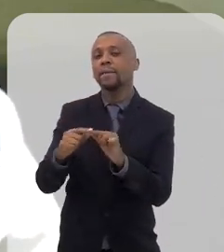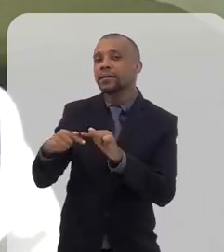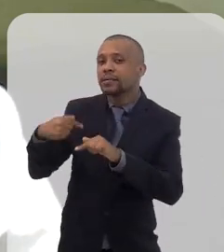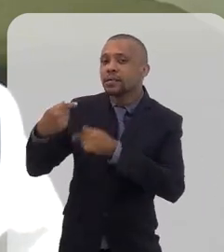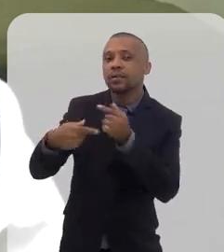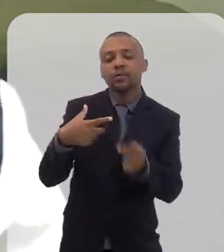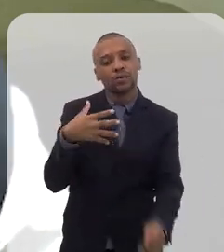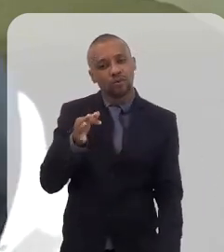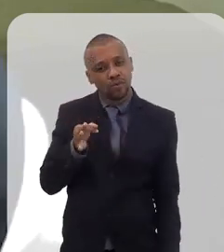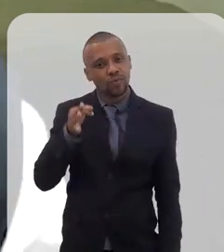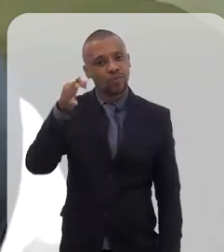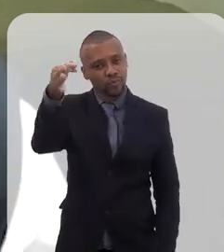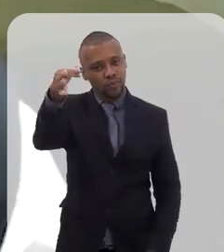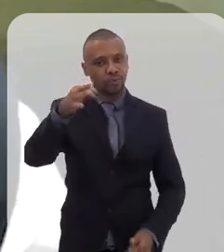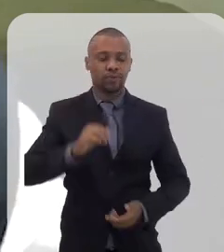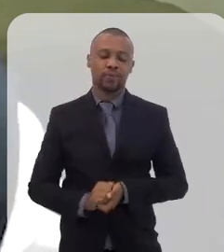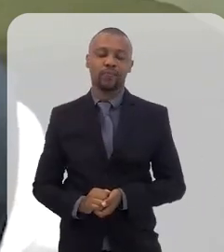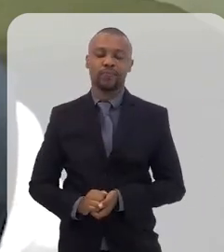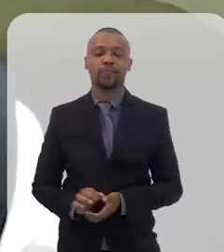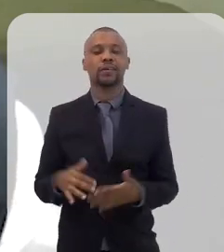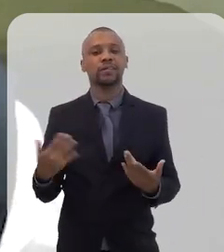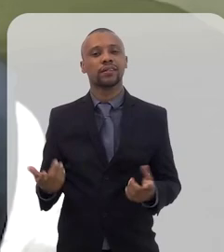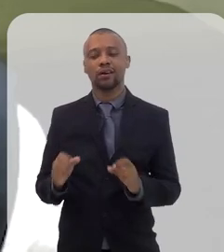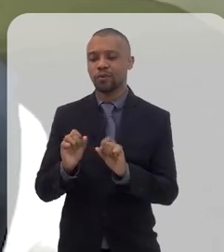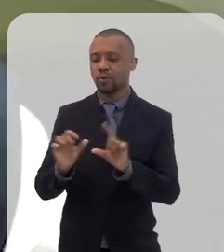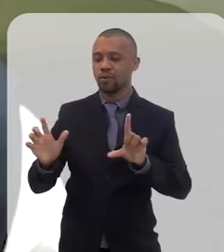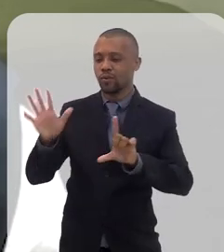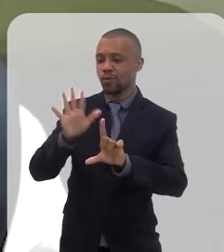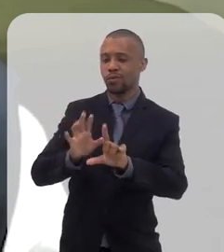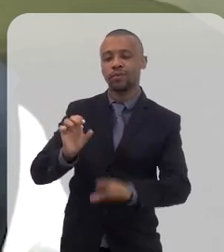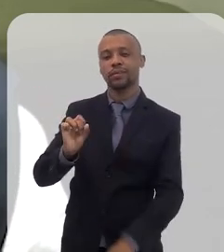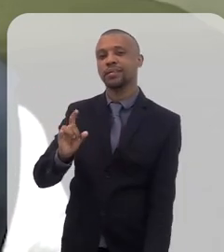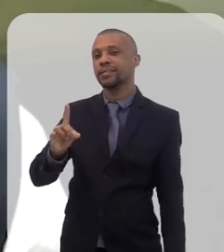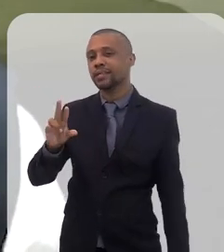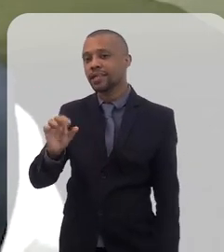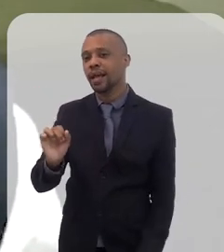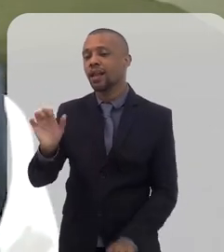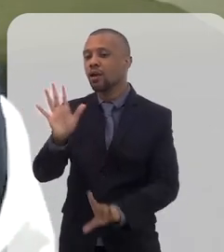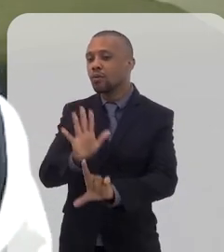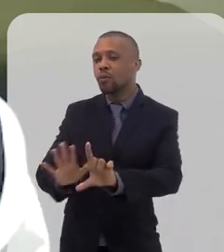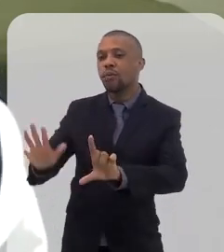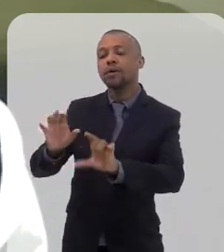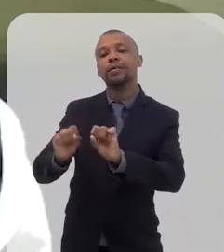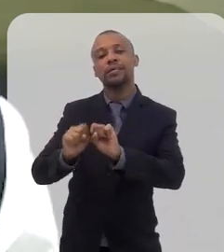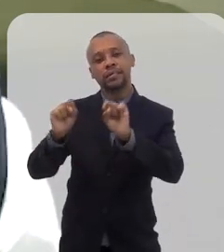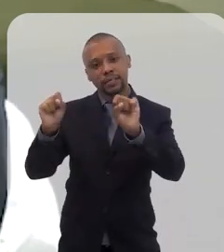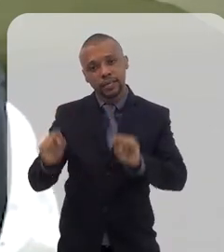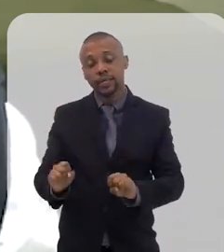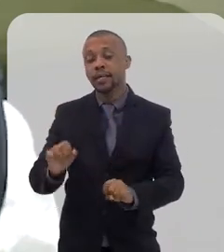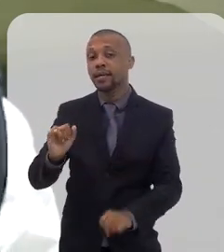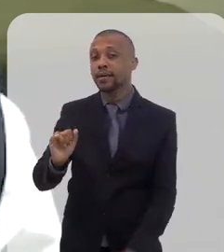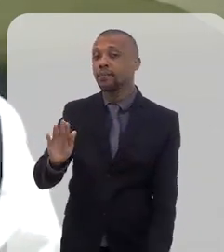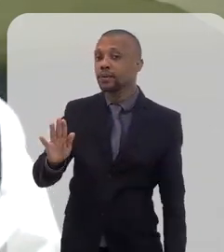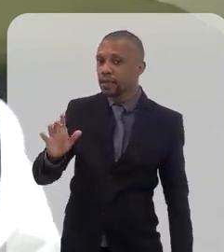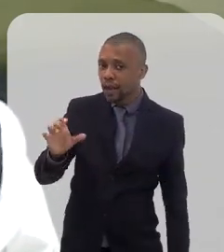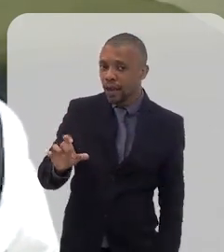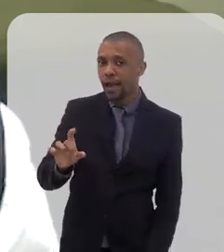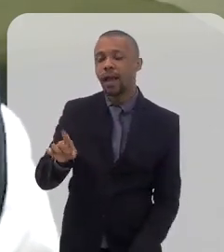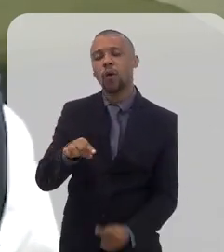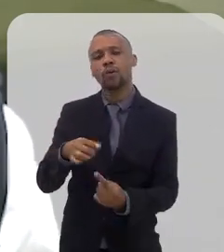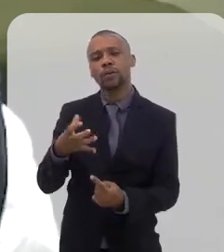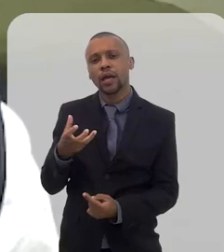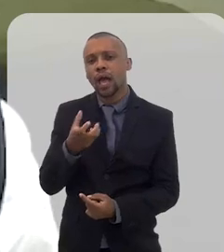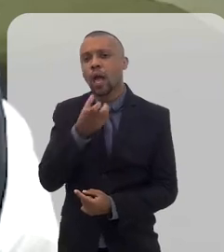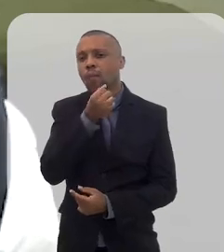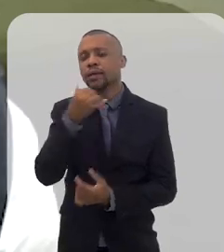gerações posteriores, né? Então, assim, o Sidra, ele é o grande banco de dados, é o sistema IBGE de recuperação